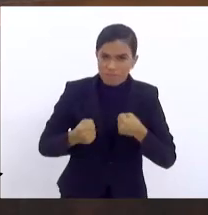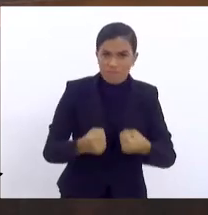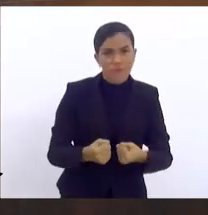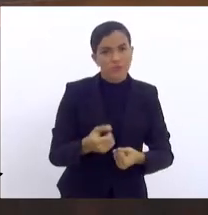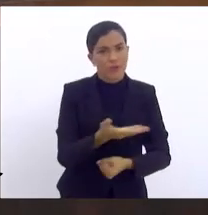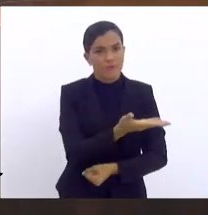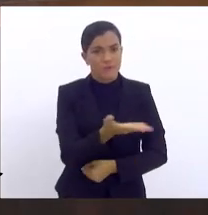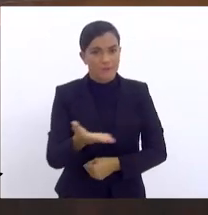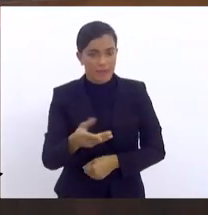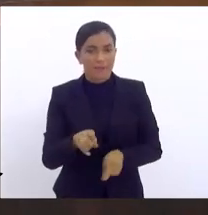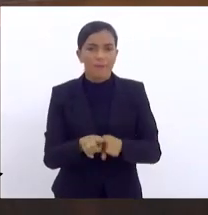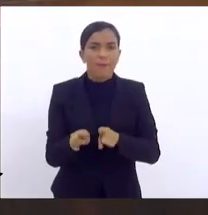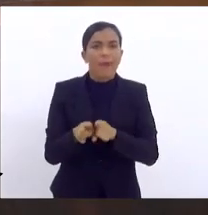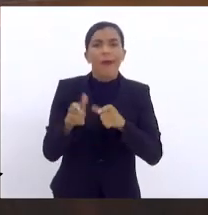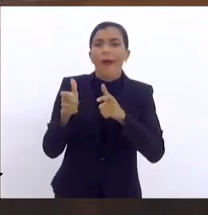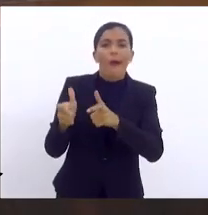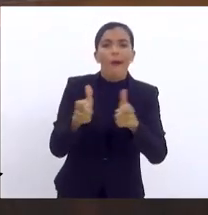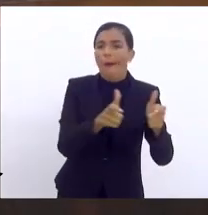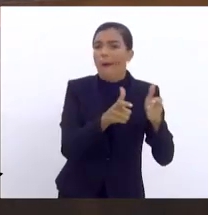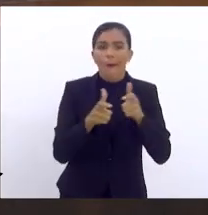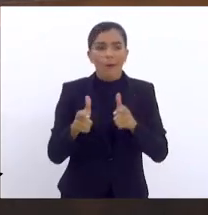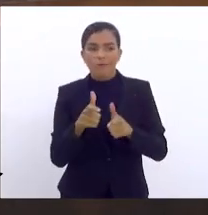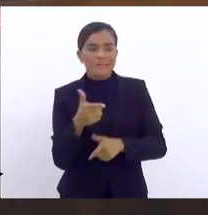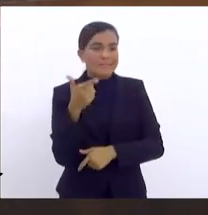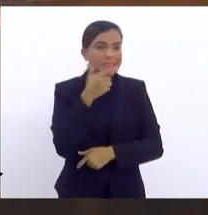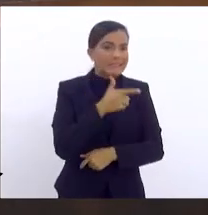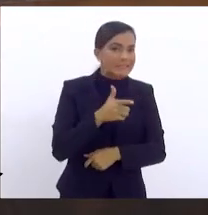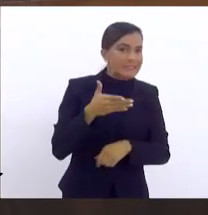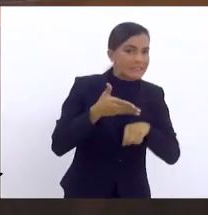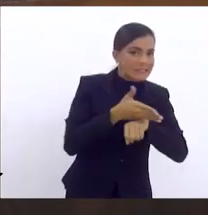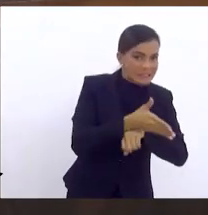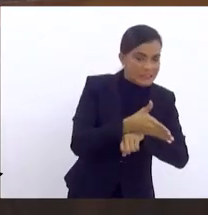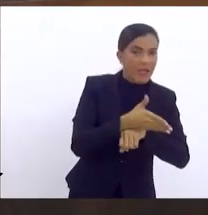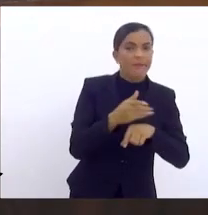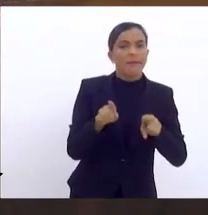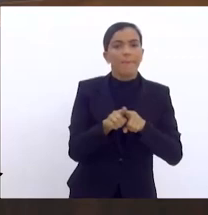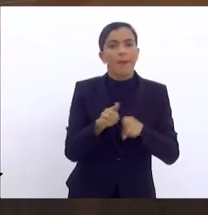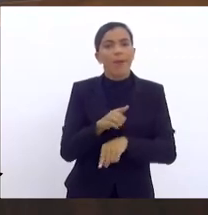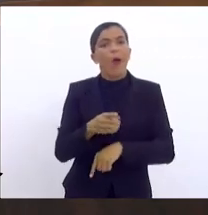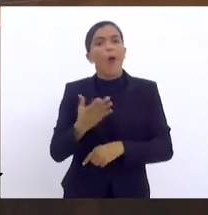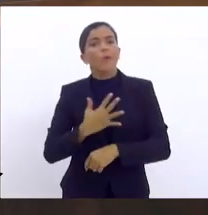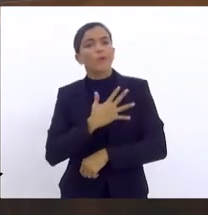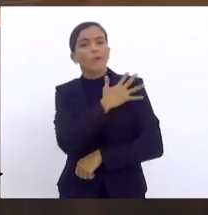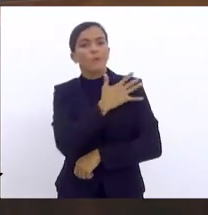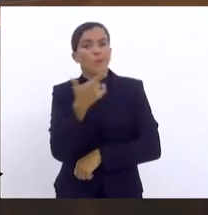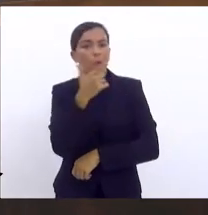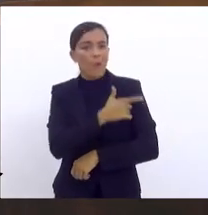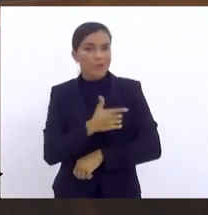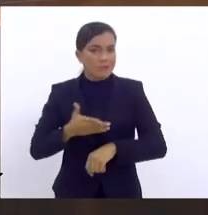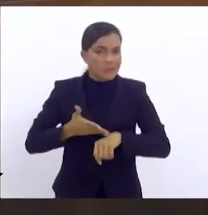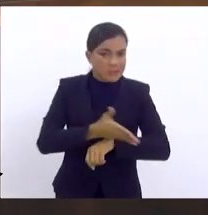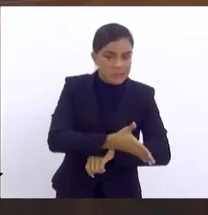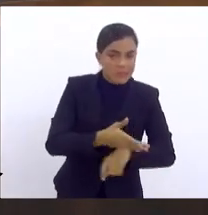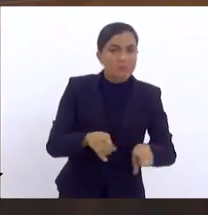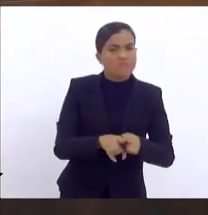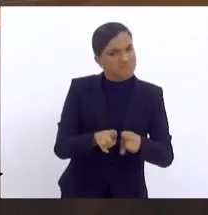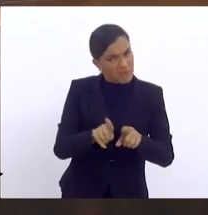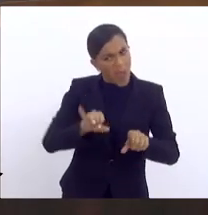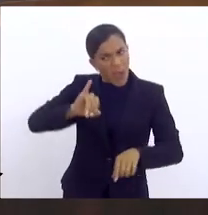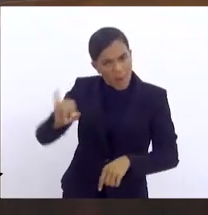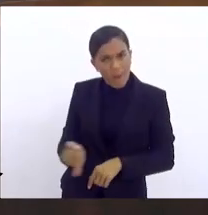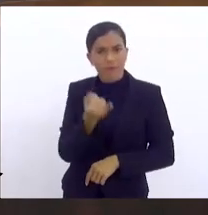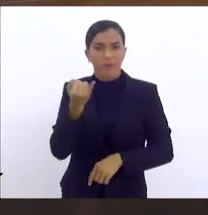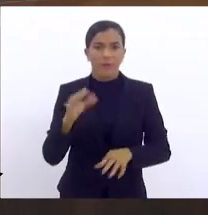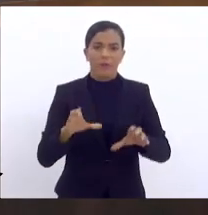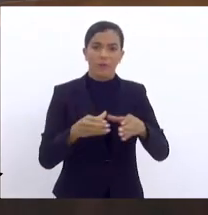ajudando você levar a demanda e no local aonde Vocês não podem chegar aonde o comandante tem dificuldade de chegar use aqui a comissão de Segurança Pública para